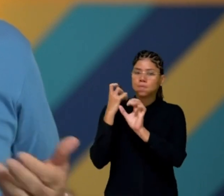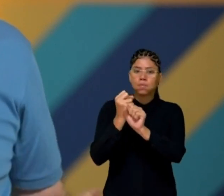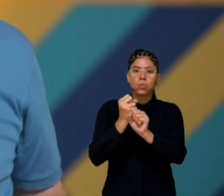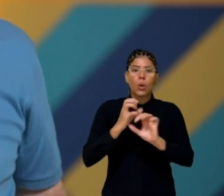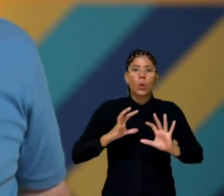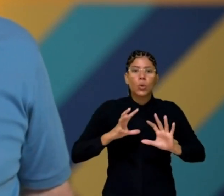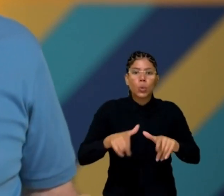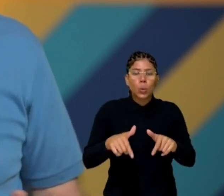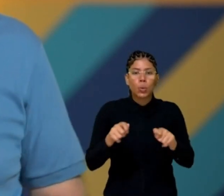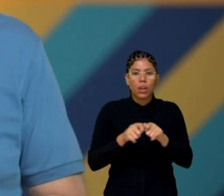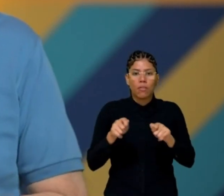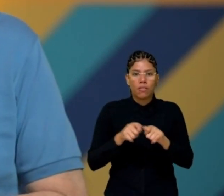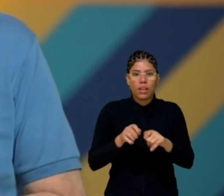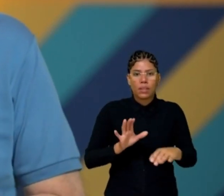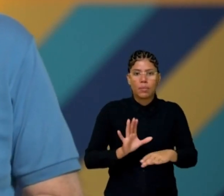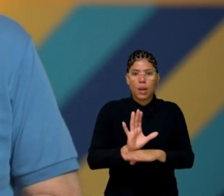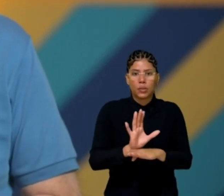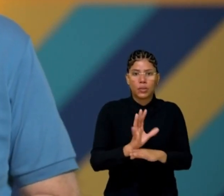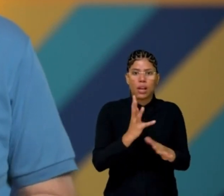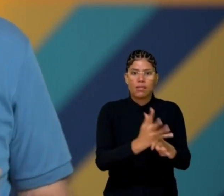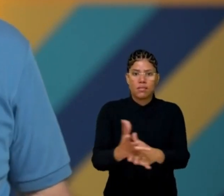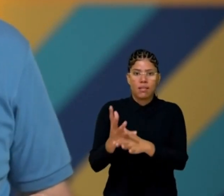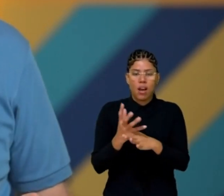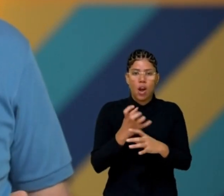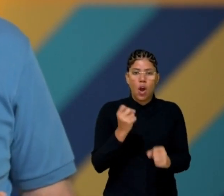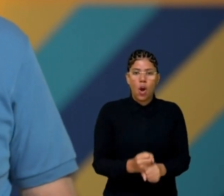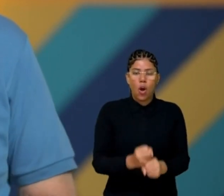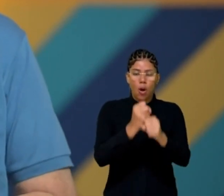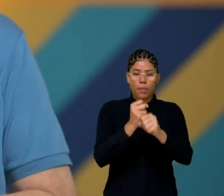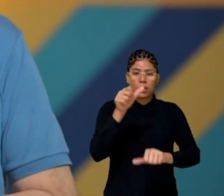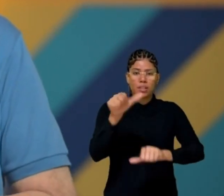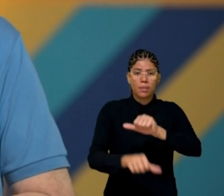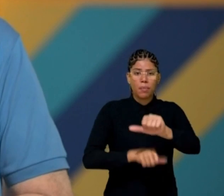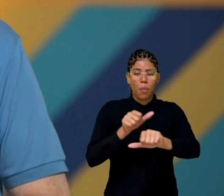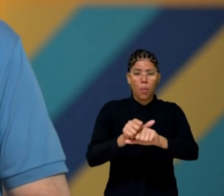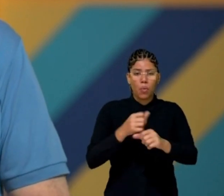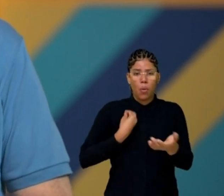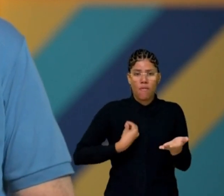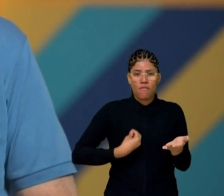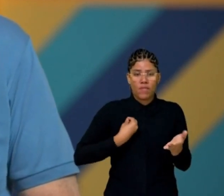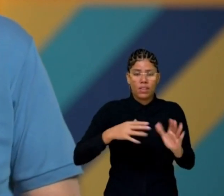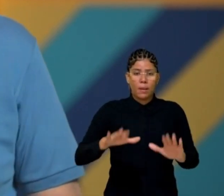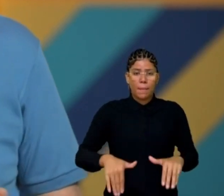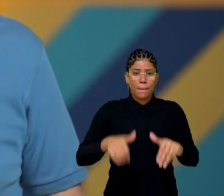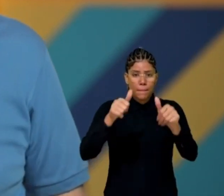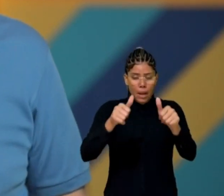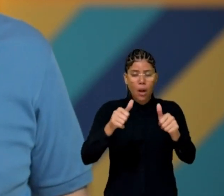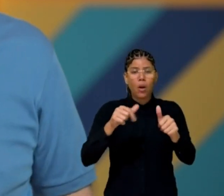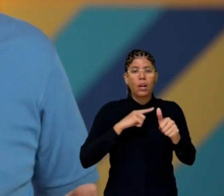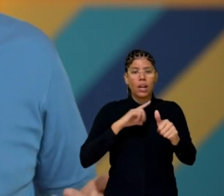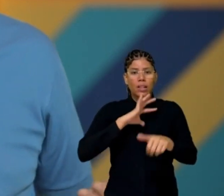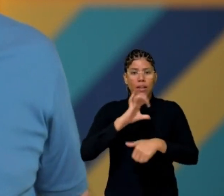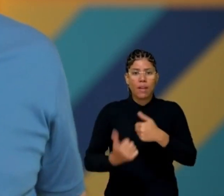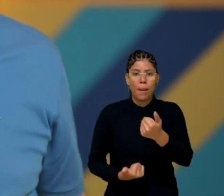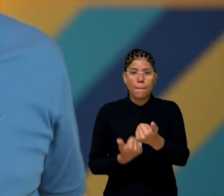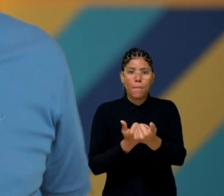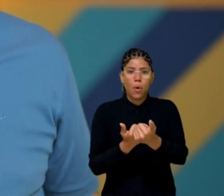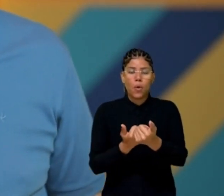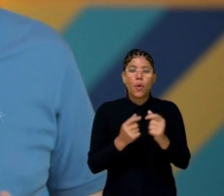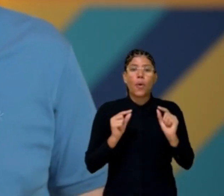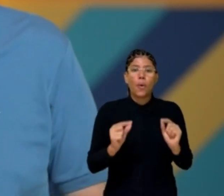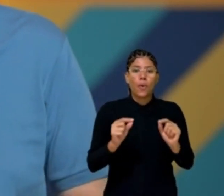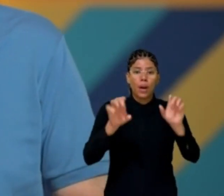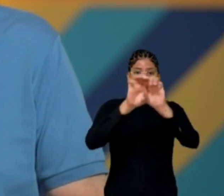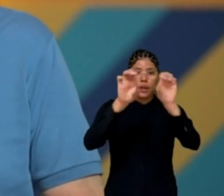por tudo que realizamos por feira. Obras que transformaram vidas, melhorias que